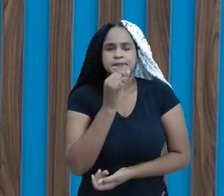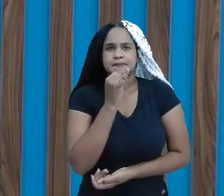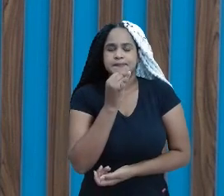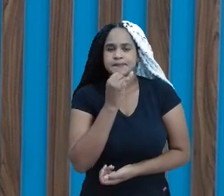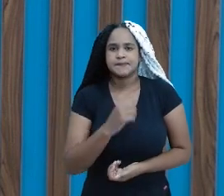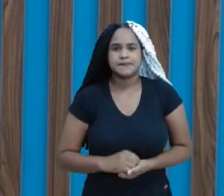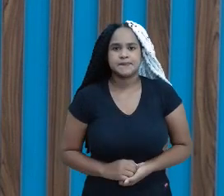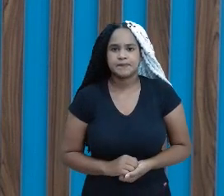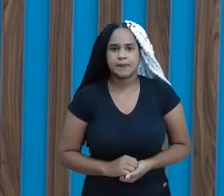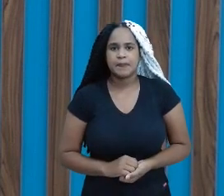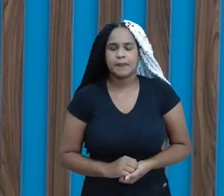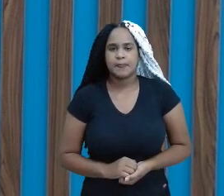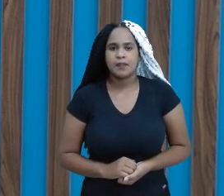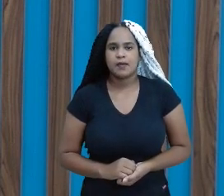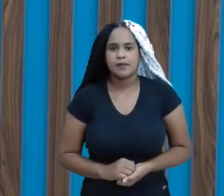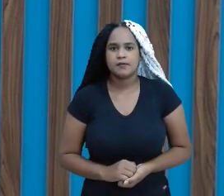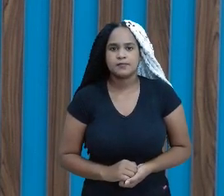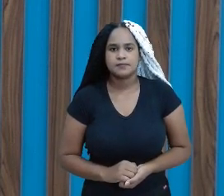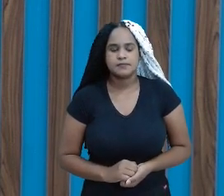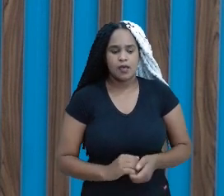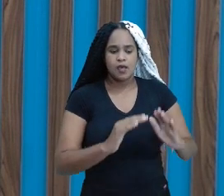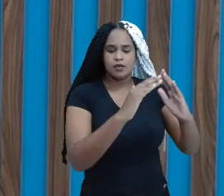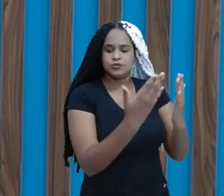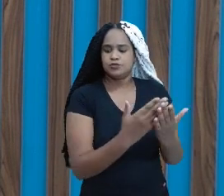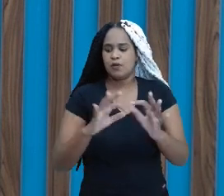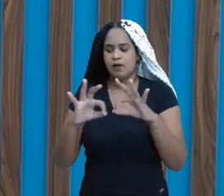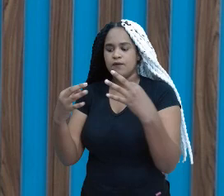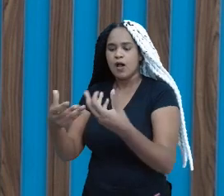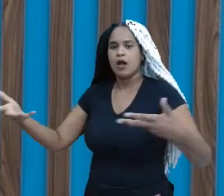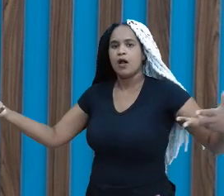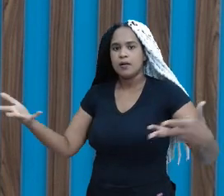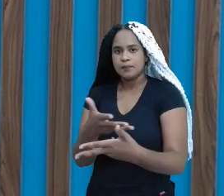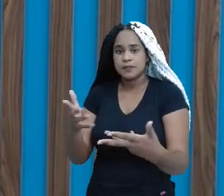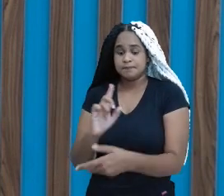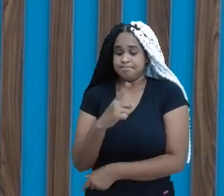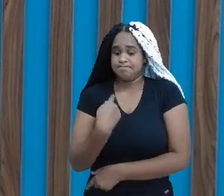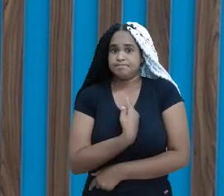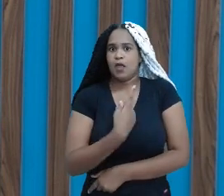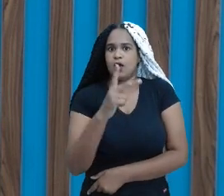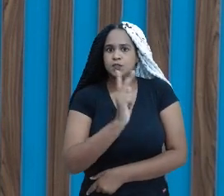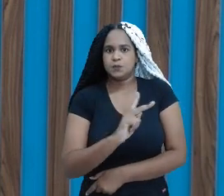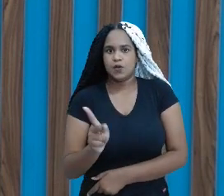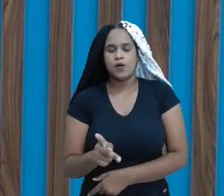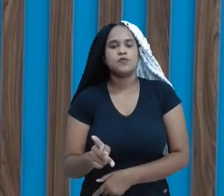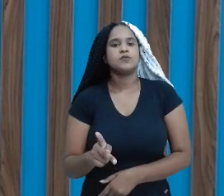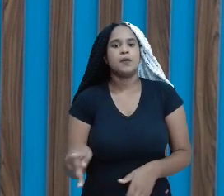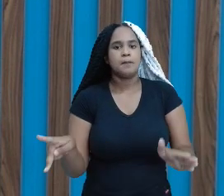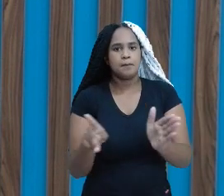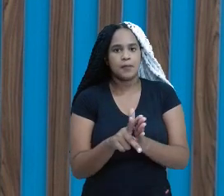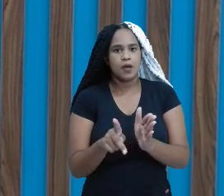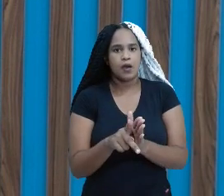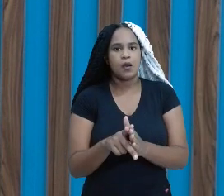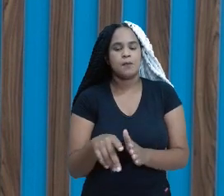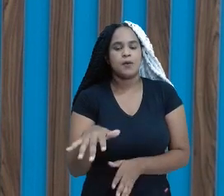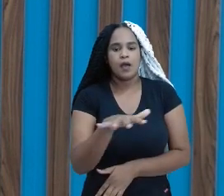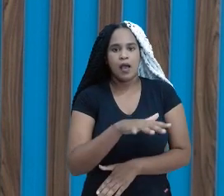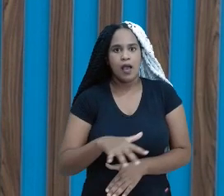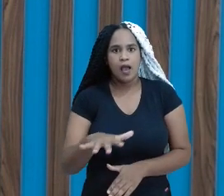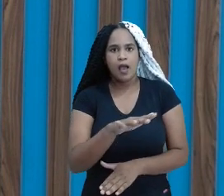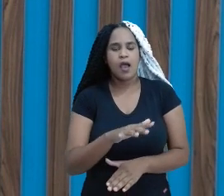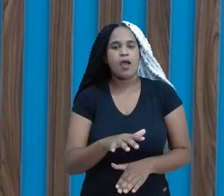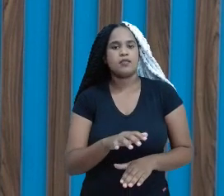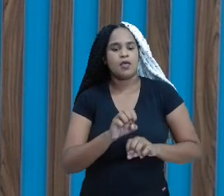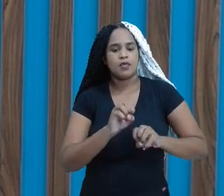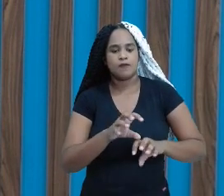verdade essa relação escola e família. Então, para nós que somos professores do atendimento educacional especializado, é importante que a